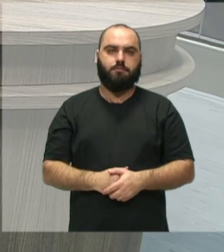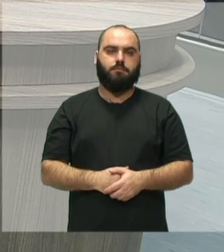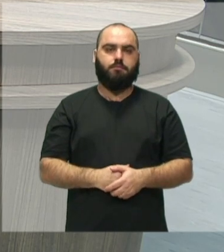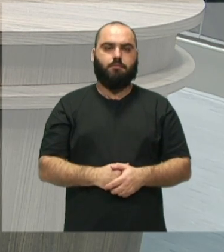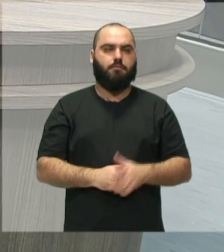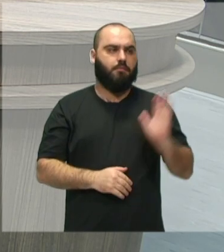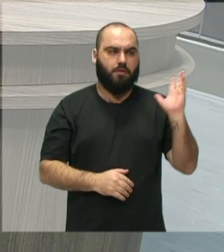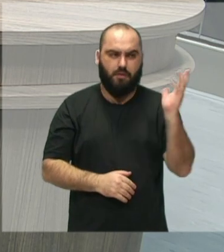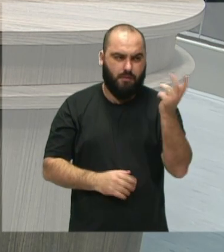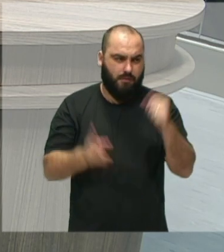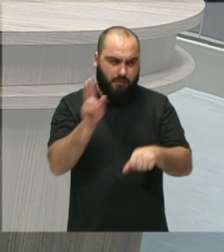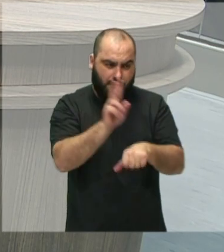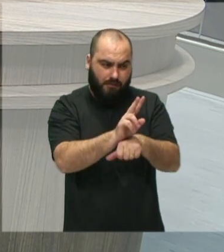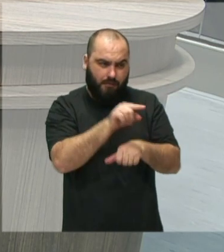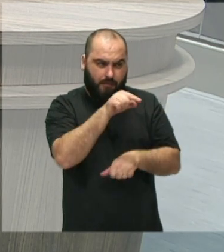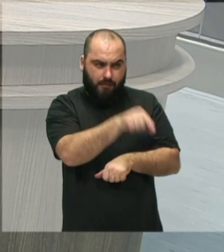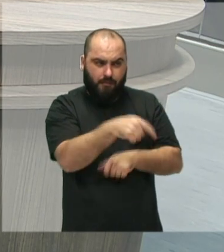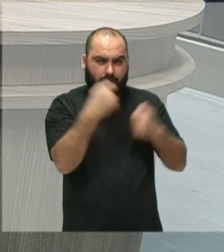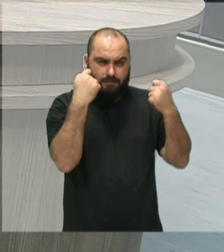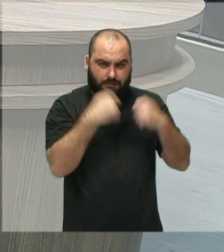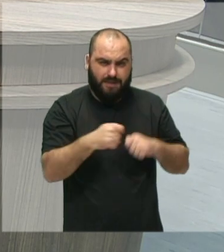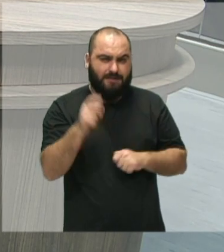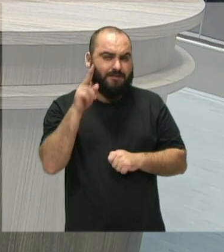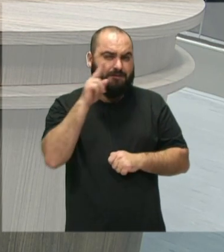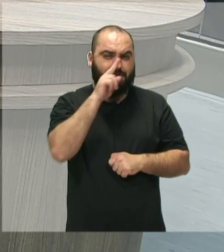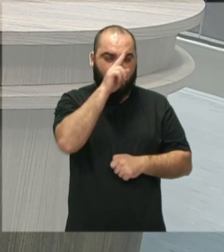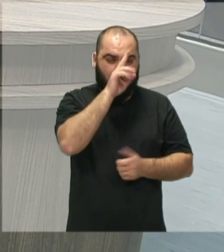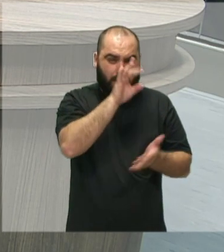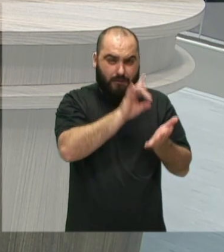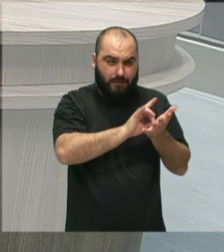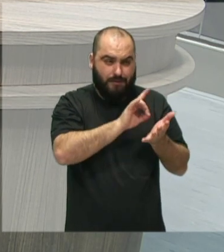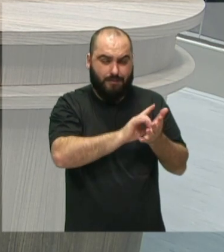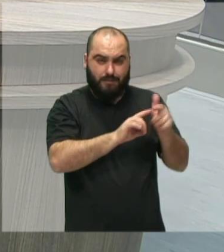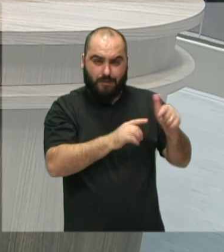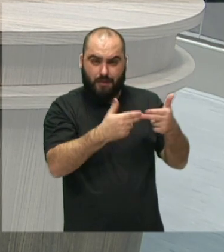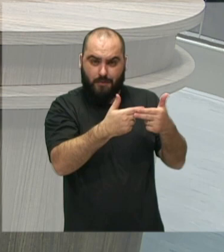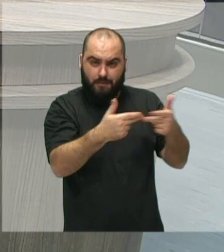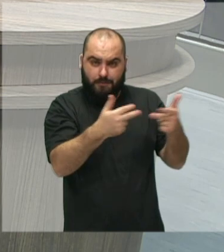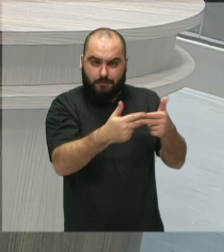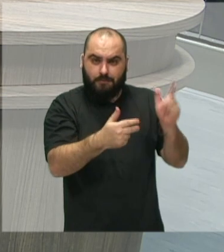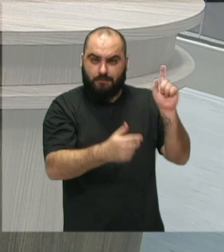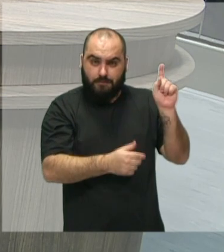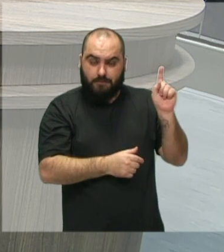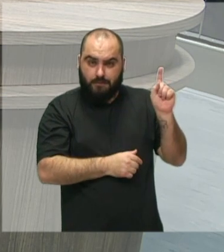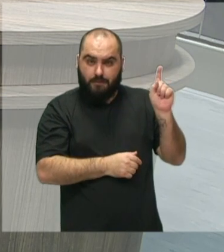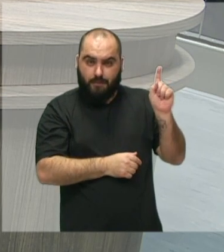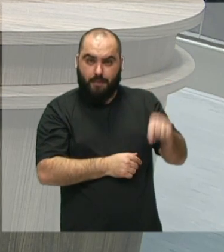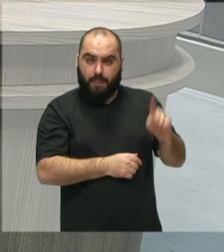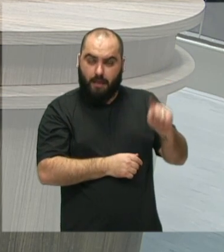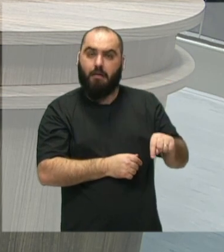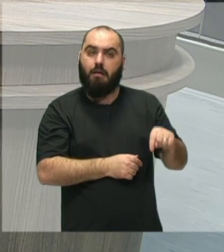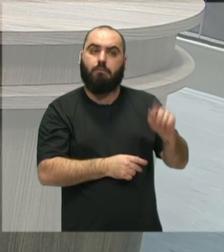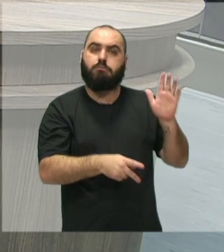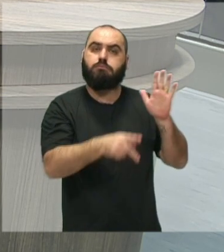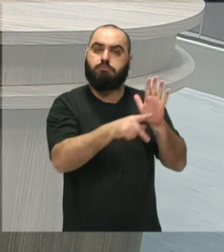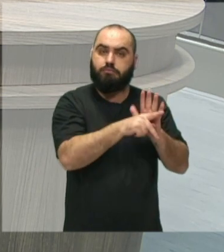é extremamente necessário com esses vestígios que são vestígios